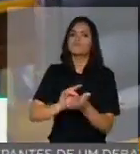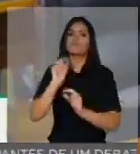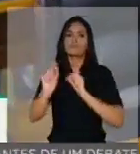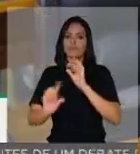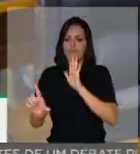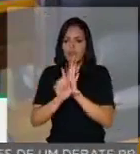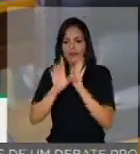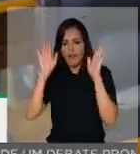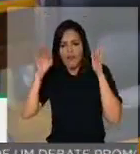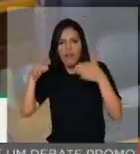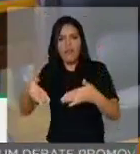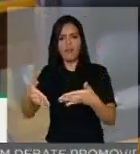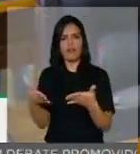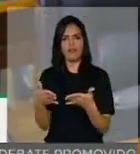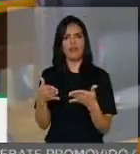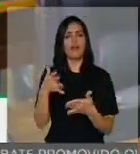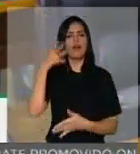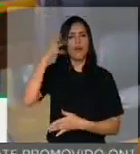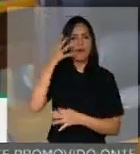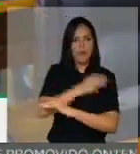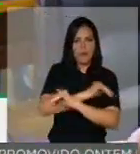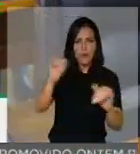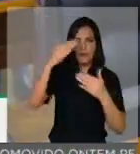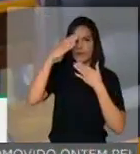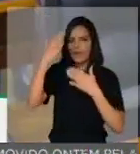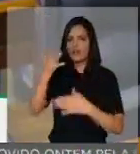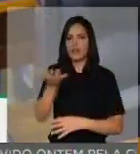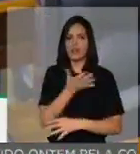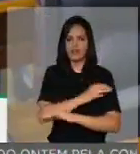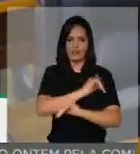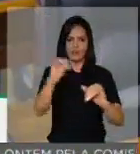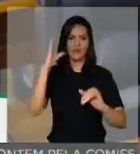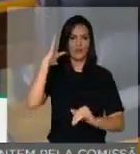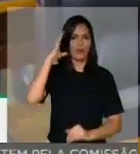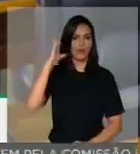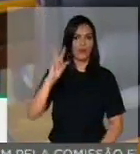da legalidade. Eram essas minhas palavras e gostaria que fosse caminhada a voz do Brasil. Daremos